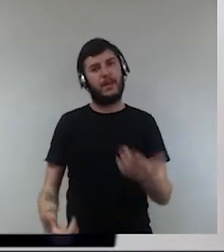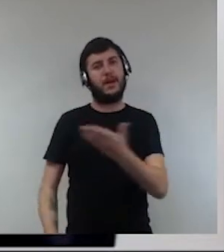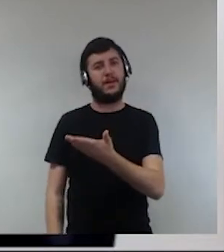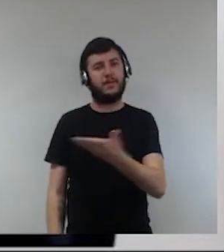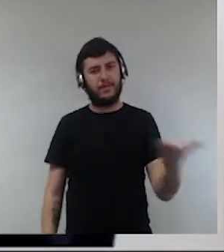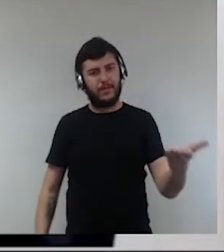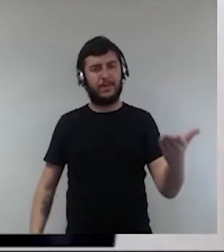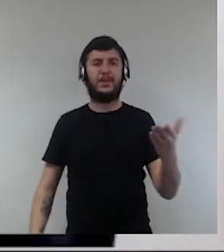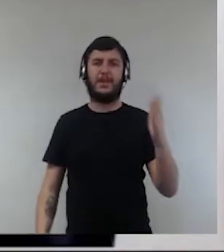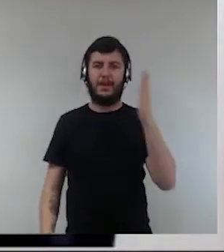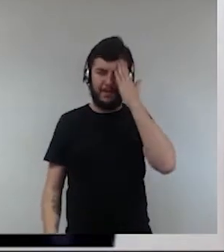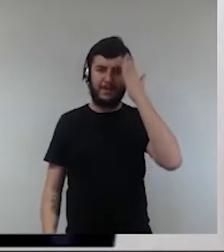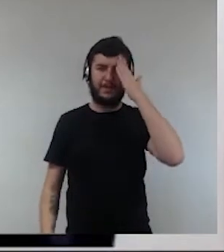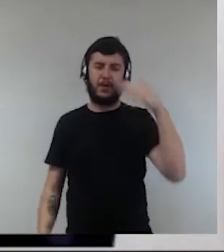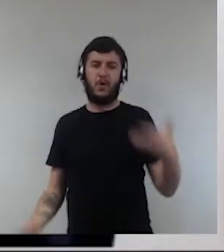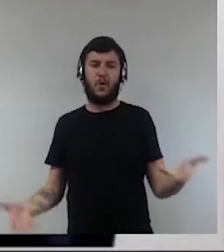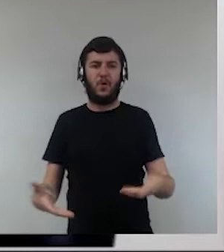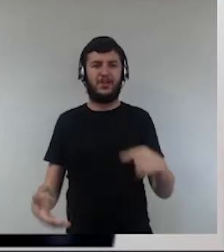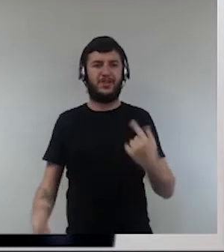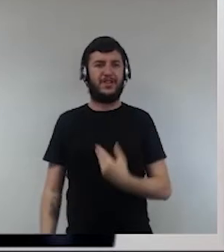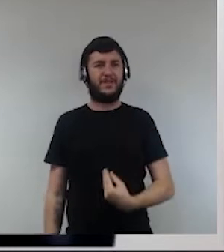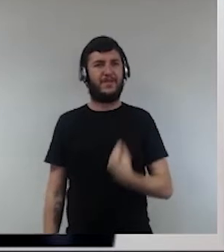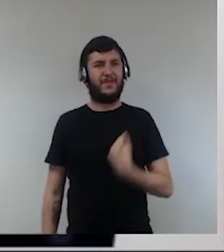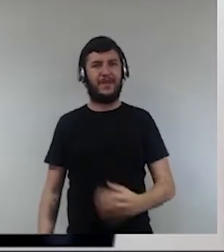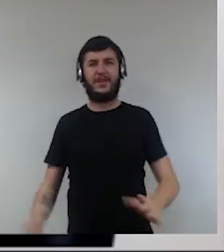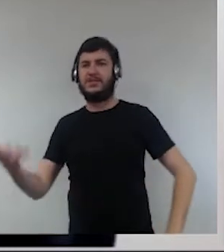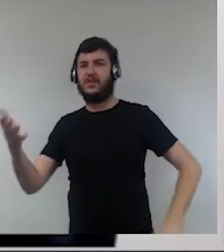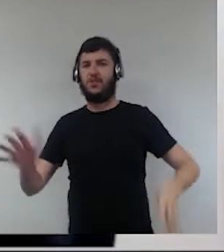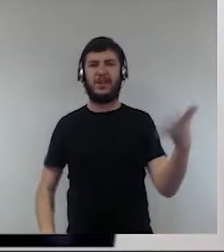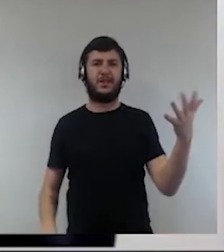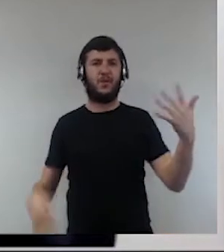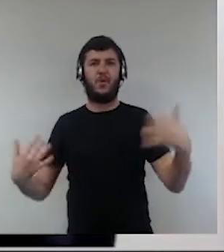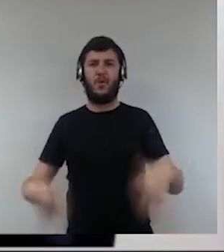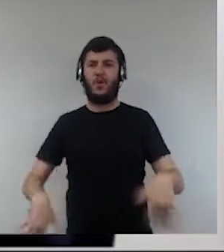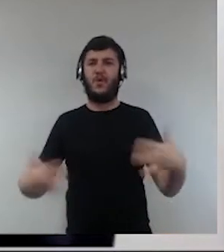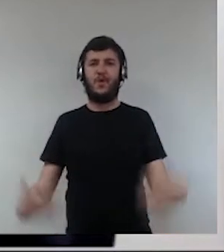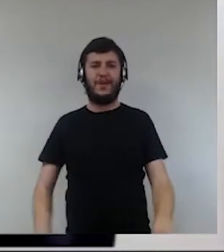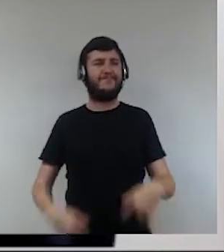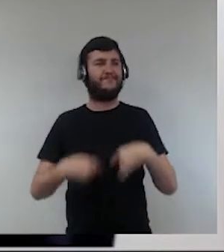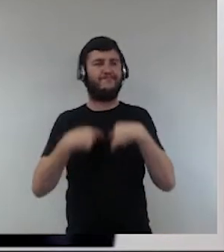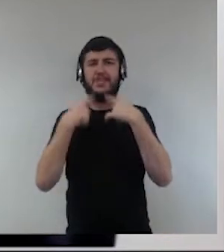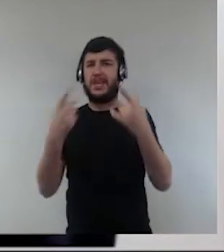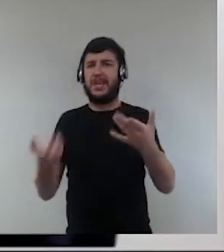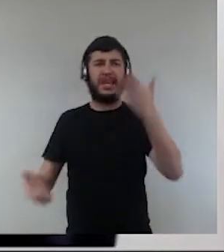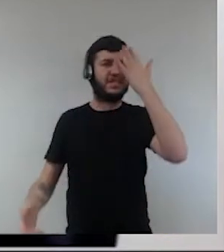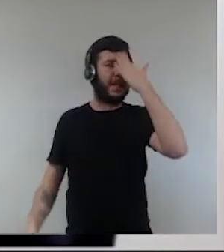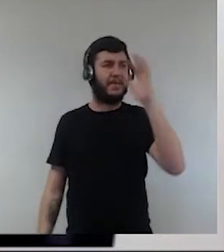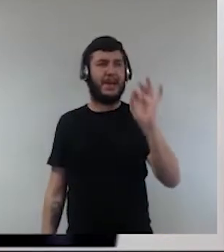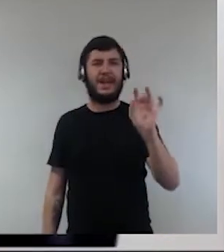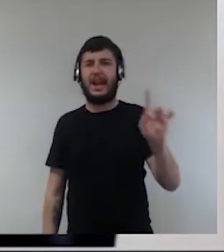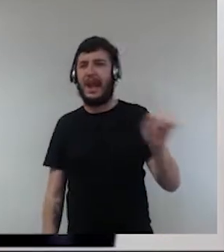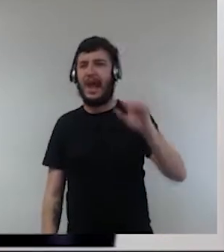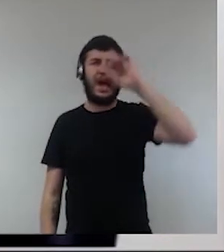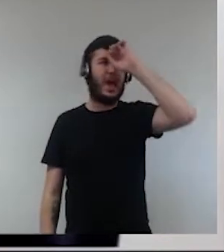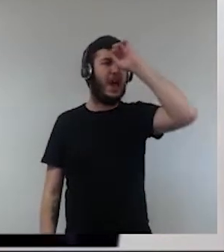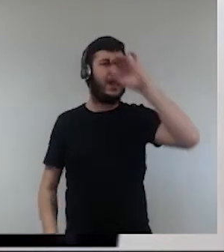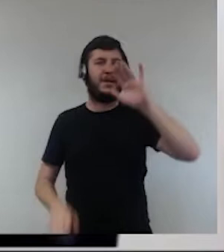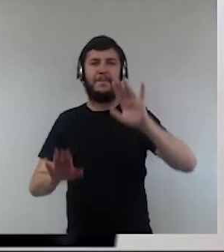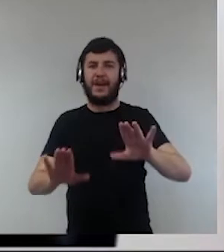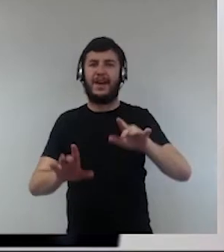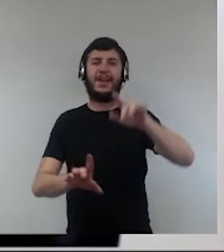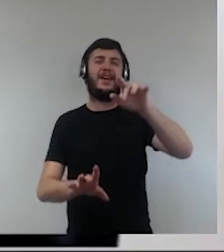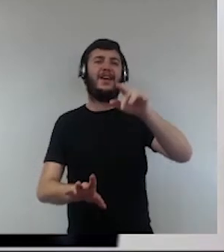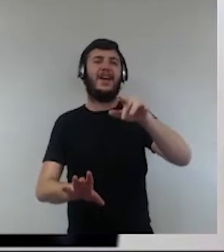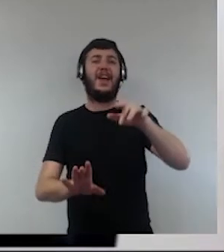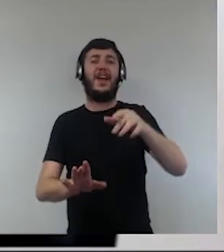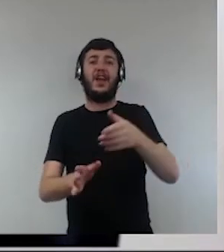um estado absolutamente extraordinário, uma situação que ninguém poderia cogitar no início deste ano, se algum